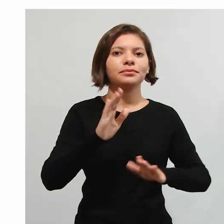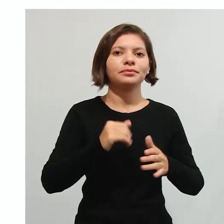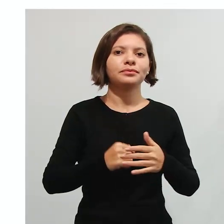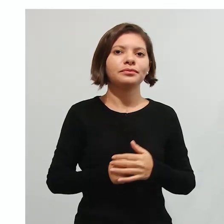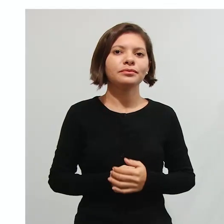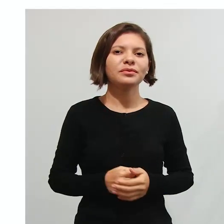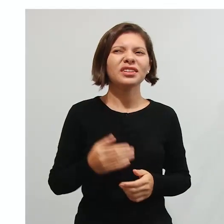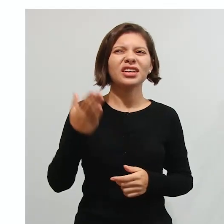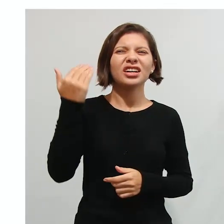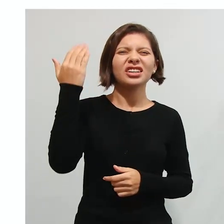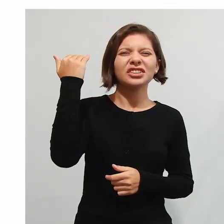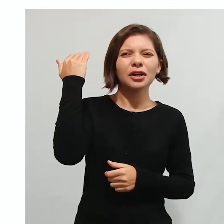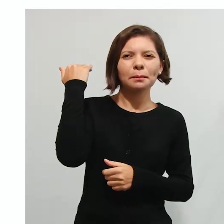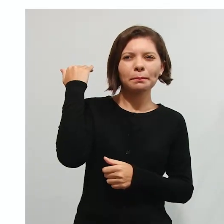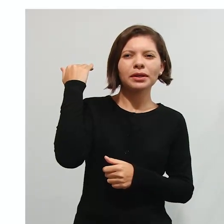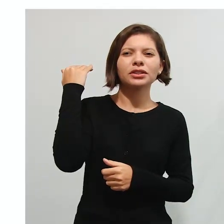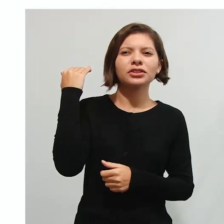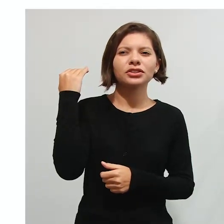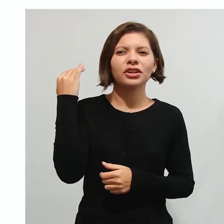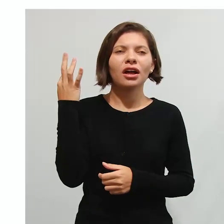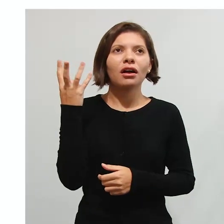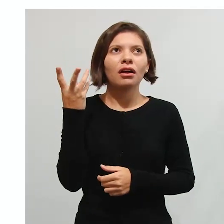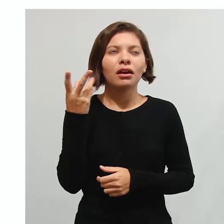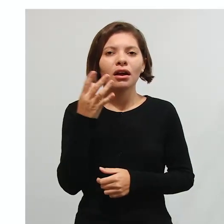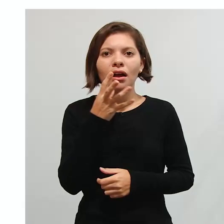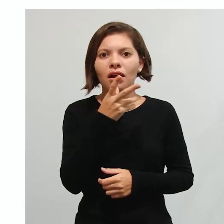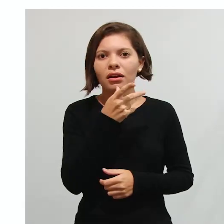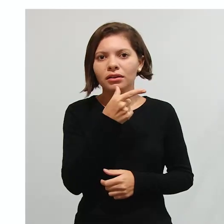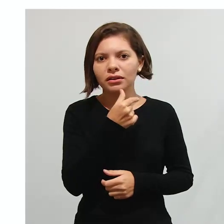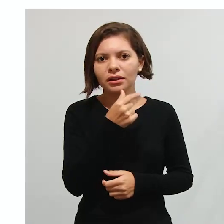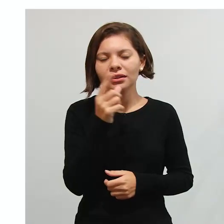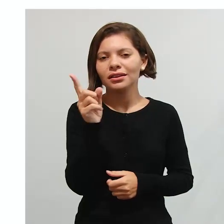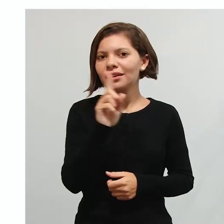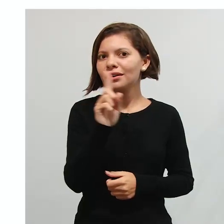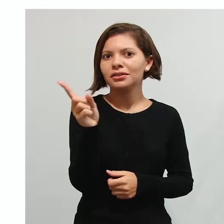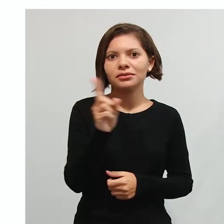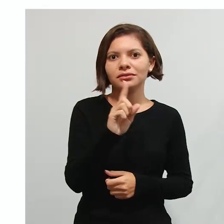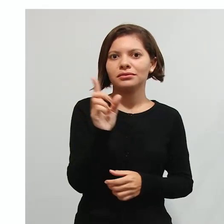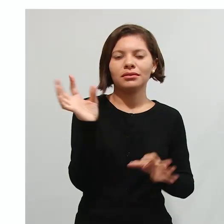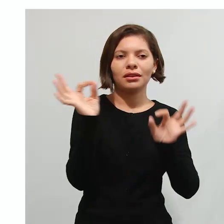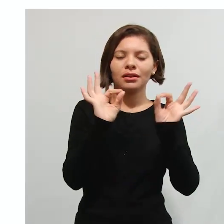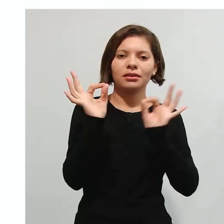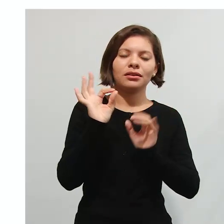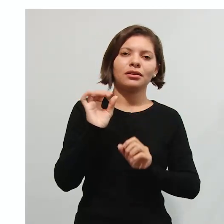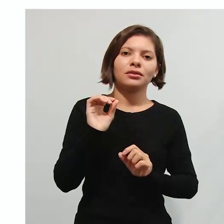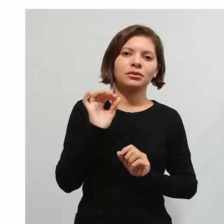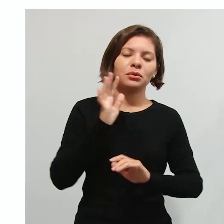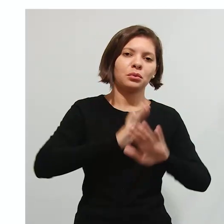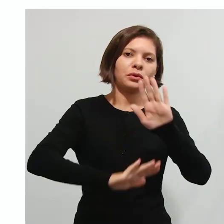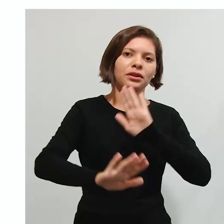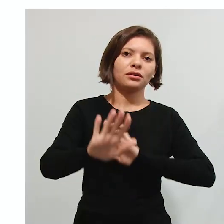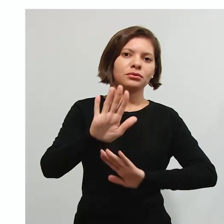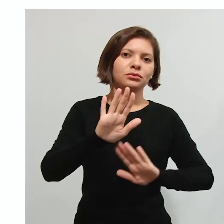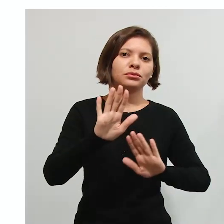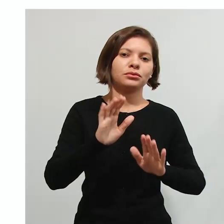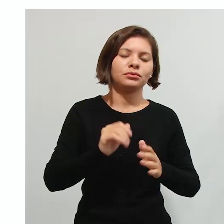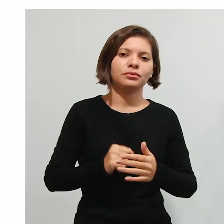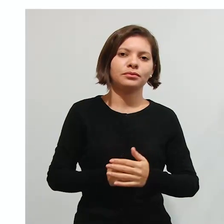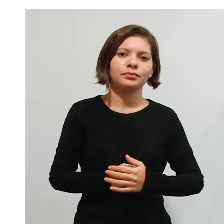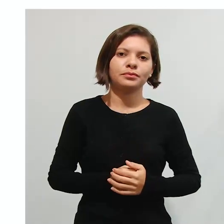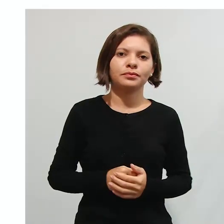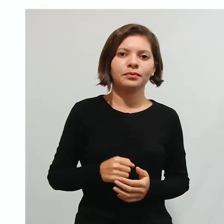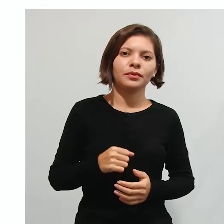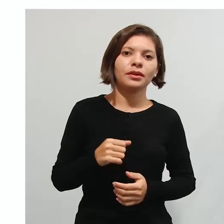né recentemente antigamente lentamente nada disso né recentemente a gente tem que dizer